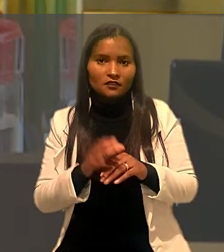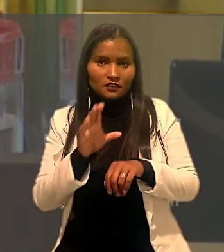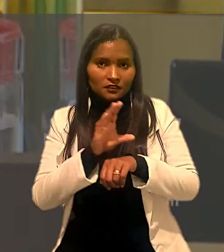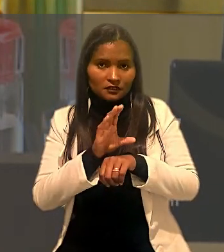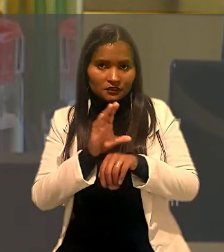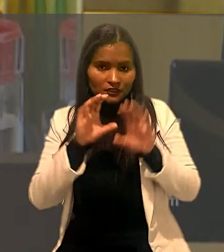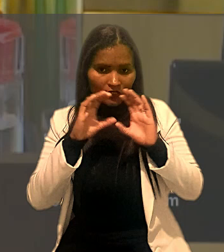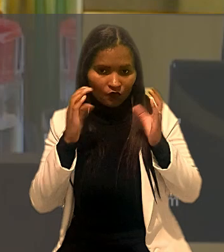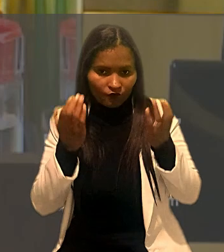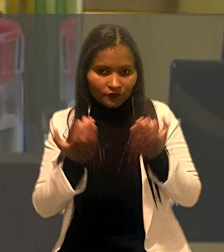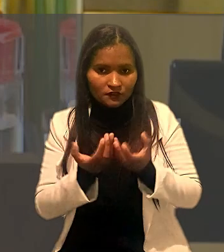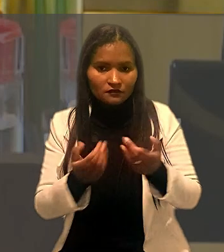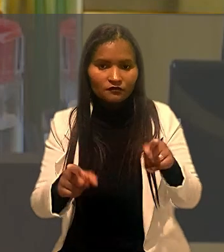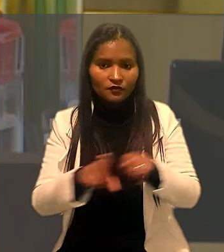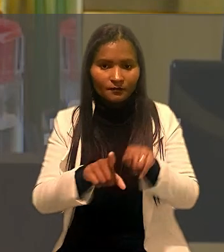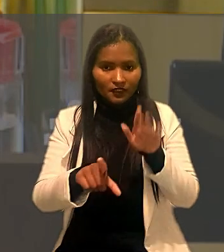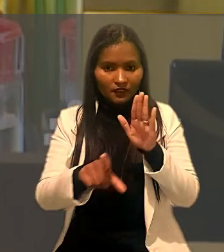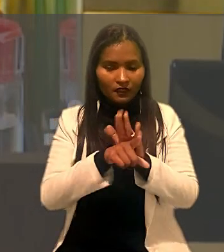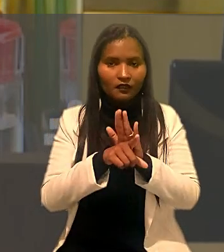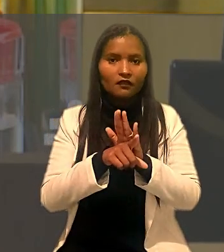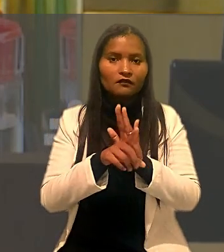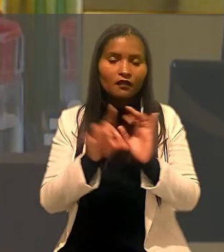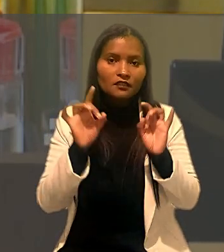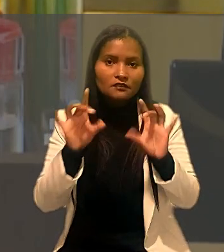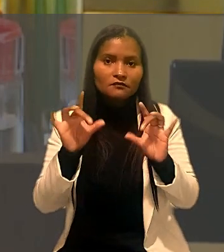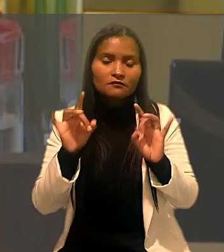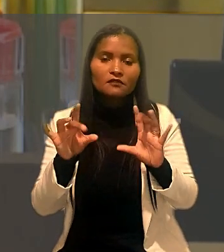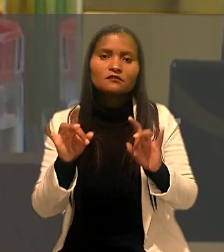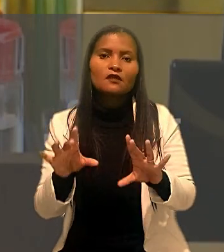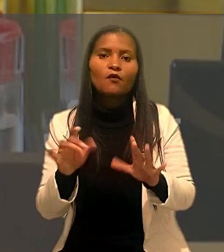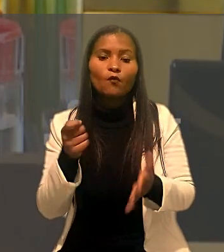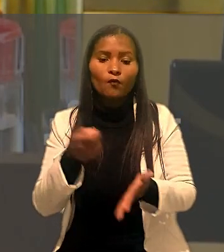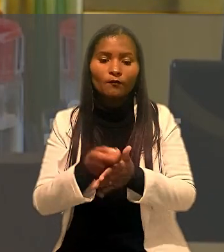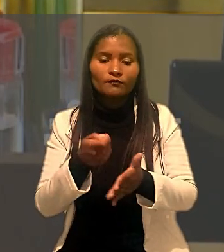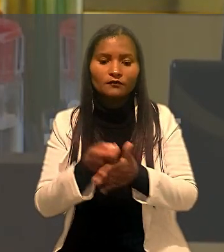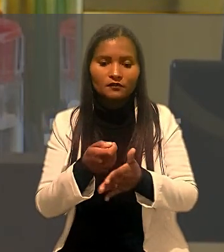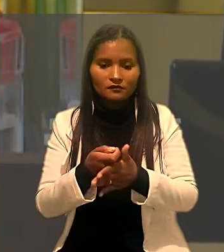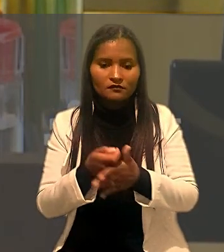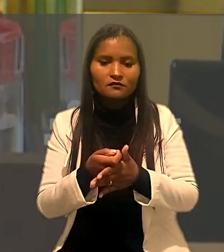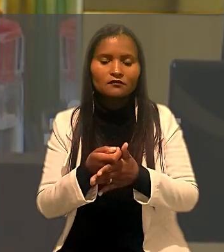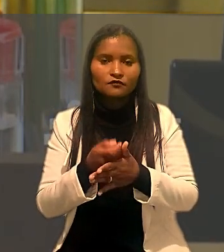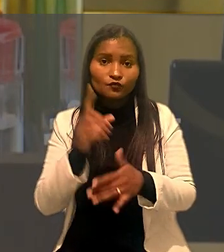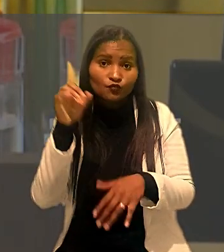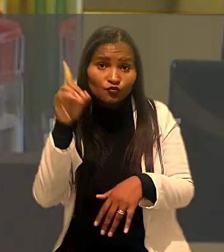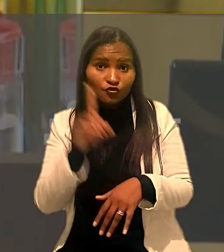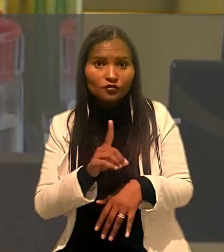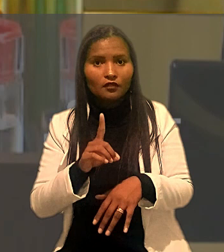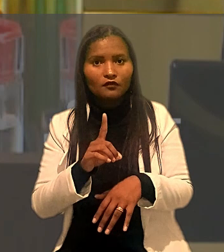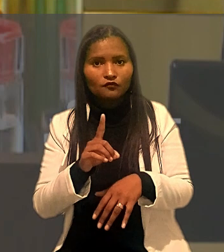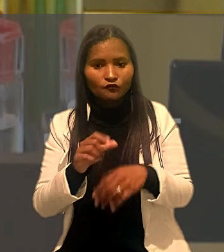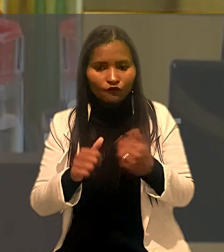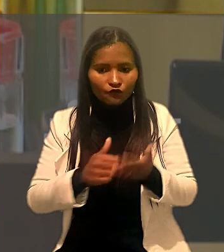encampados na Convenção e na lei, em especial a obrigação, o direito fundamental da igualdade